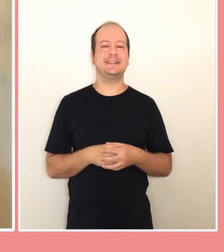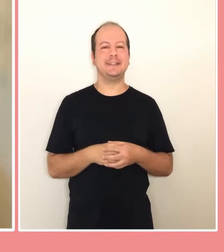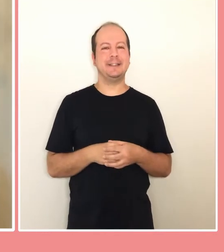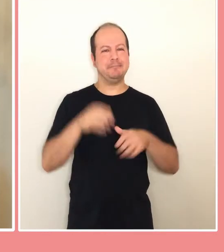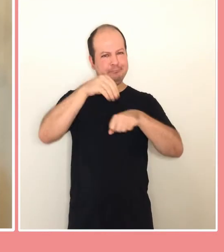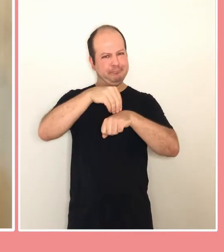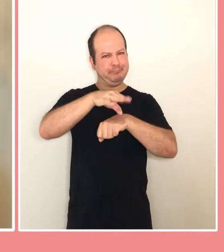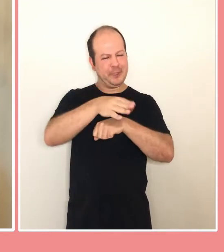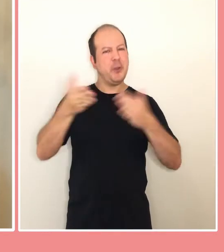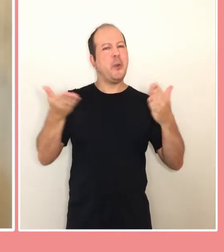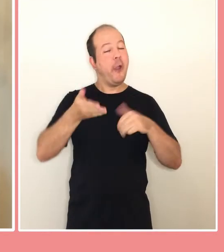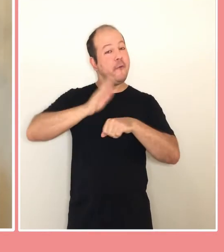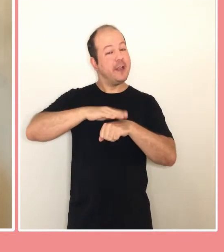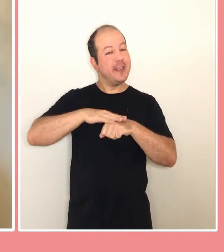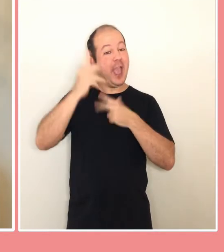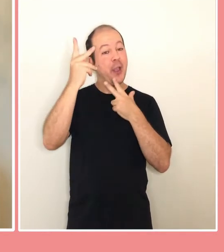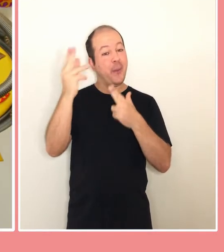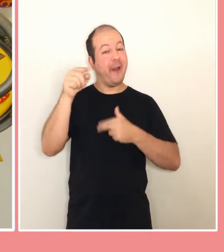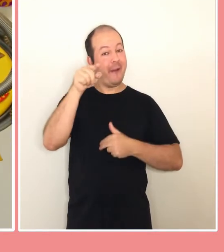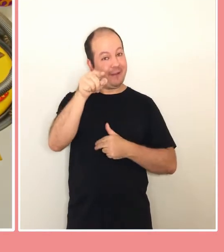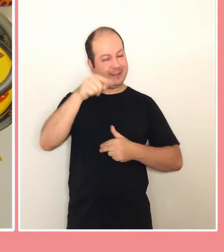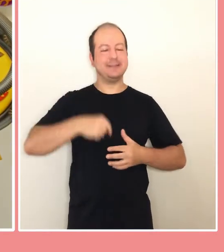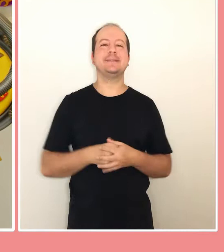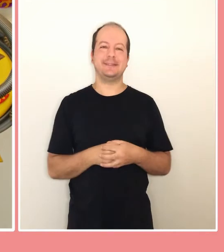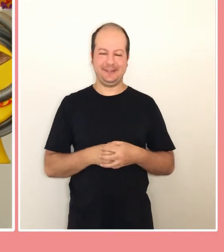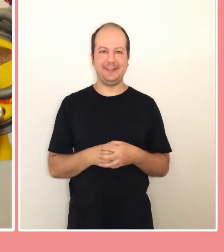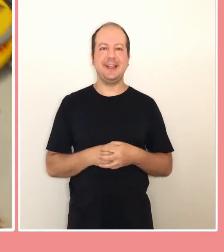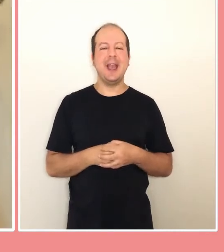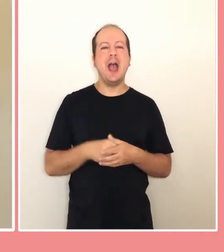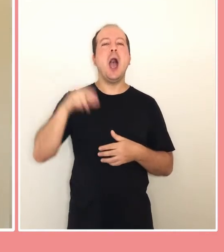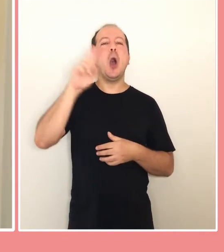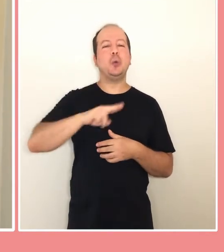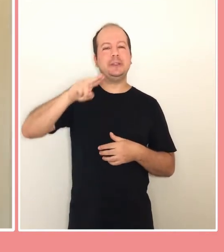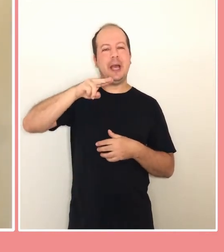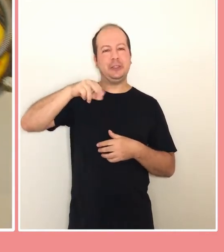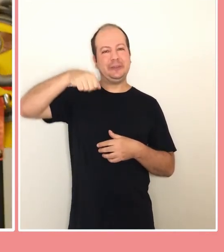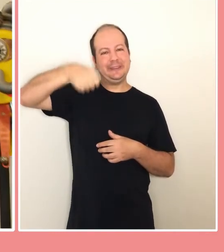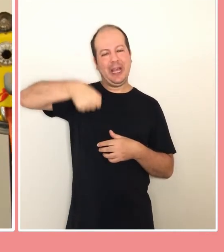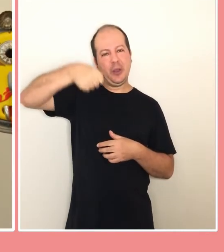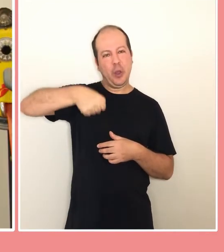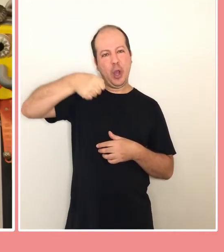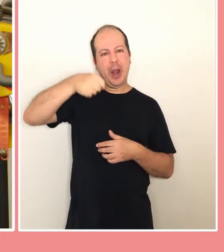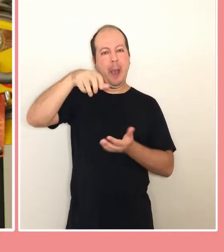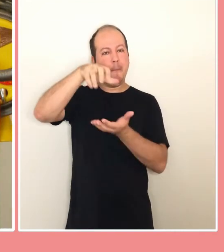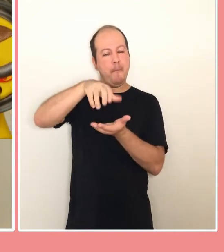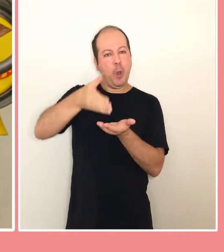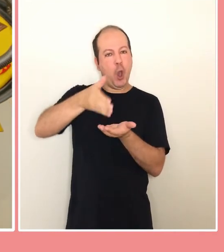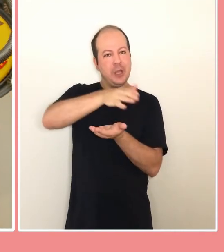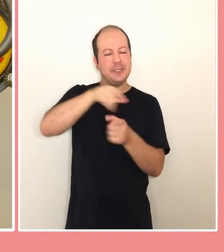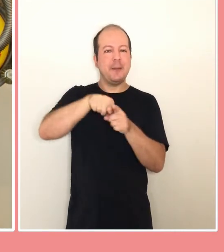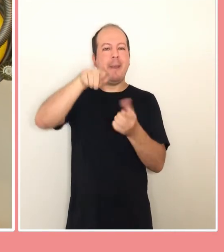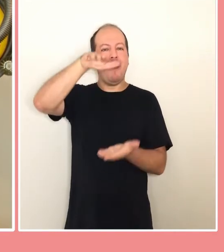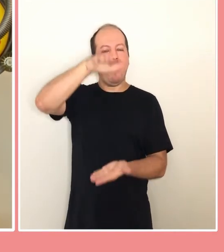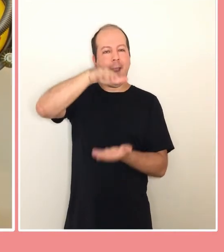sugerir aqui para nós fazermos será este aqui, um instrumento que é utilizado sacolas, potes, canos de PVC, garrafa